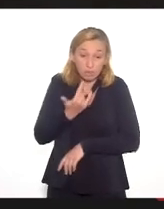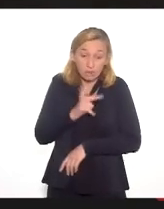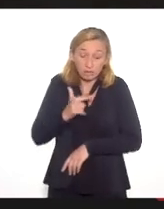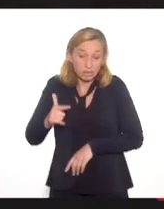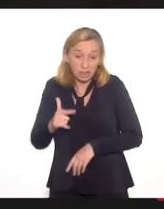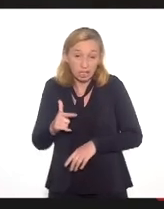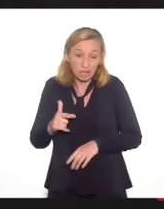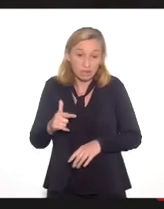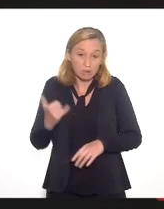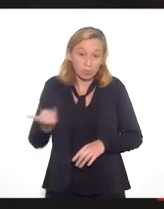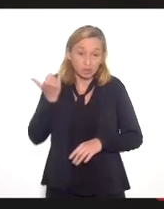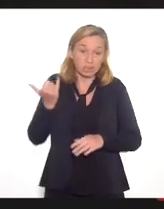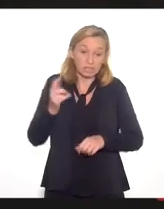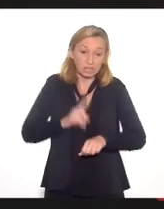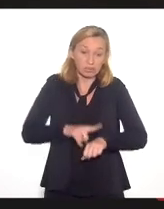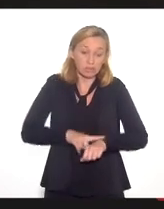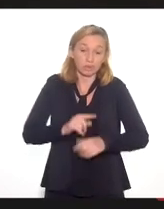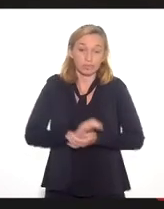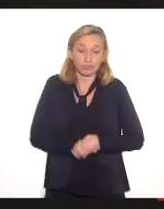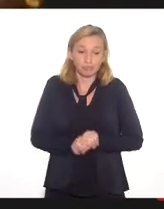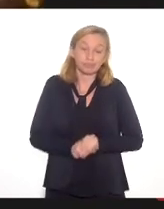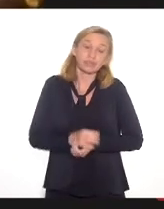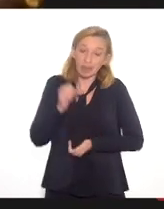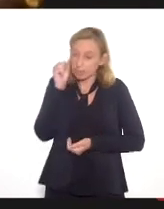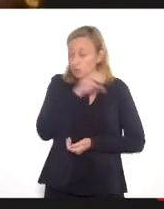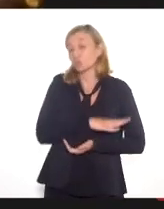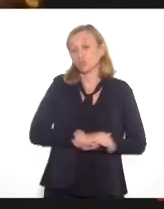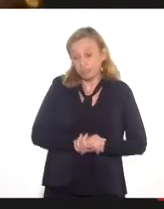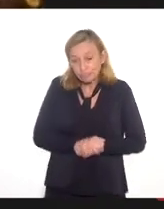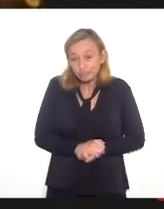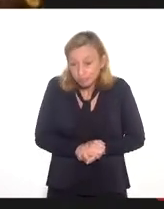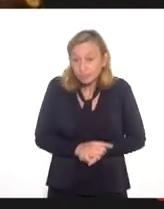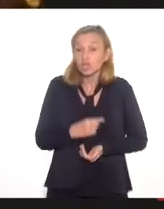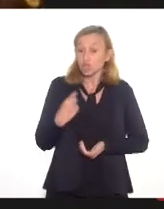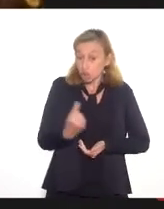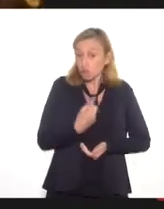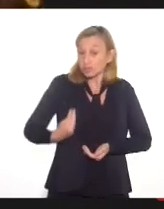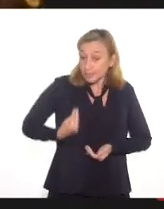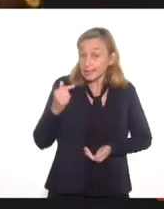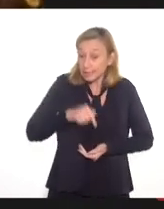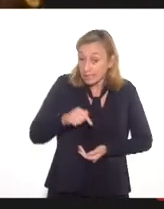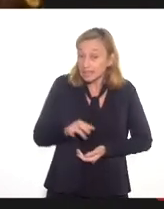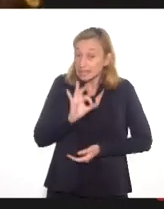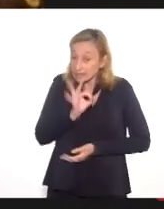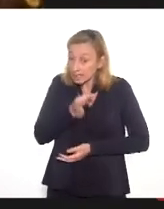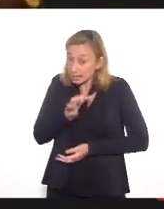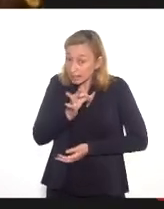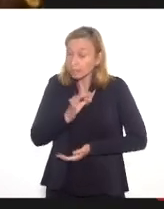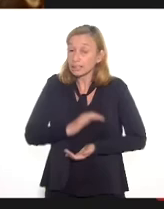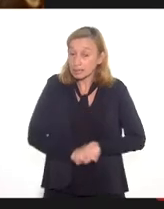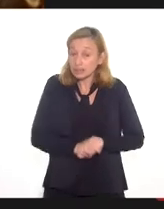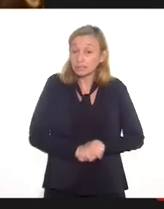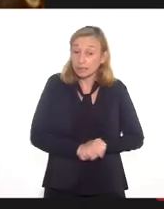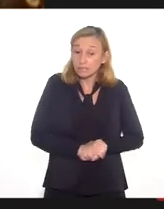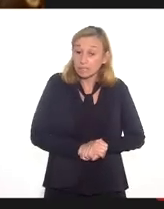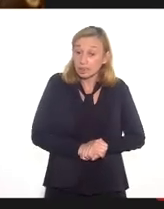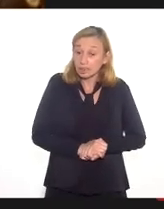é a prioridade desse governo Absurdo Rodrigo mas nós estamos aqui inclusive para ser